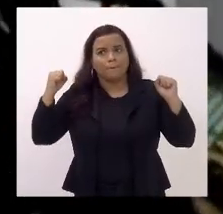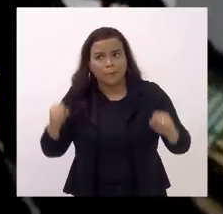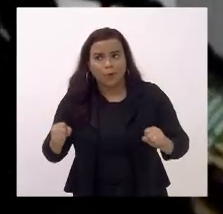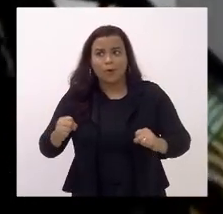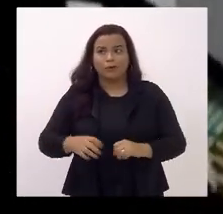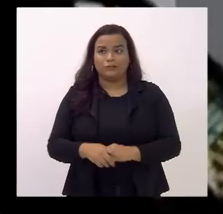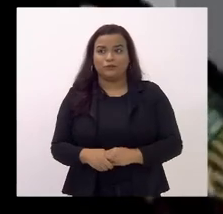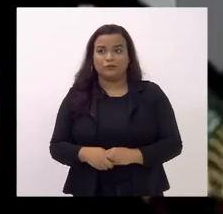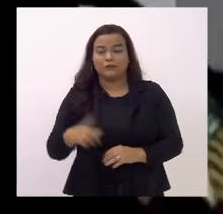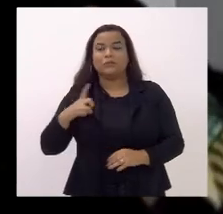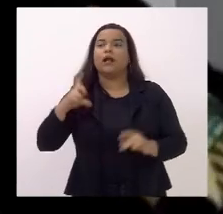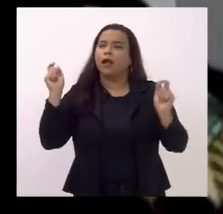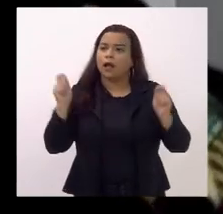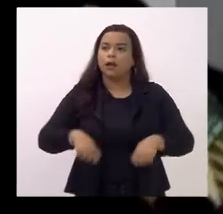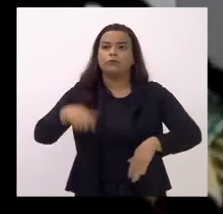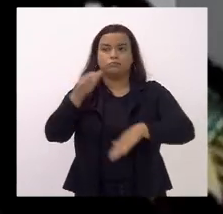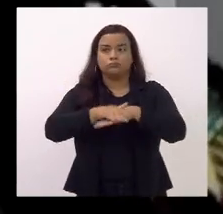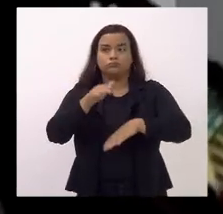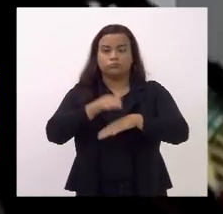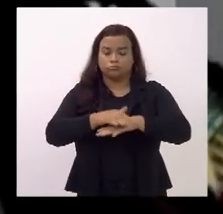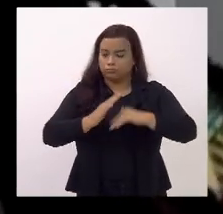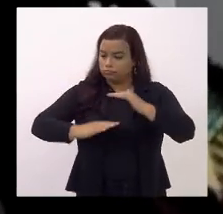tem total capacidade de ter.